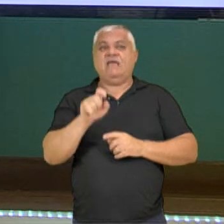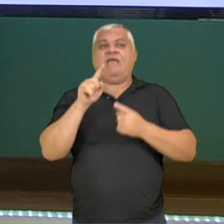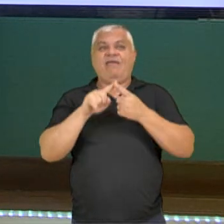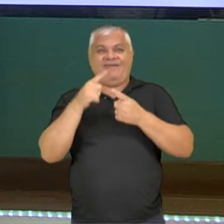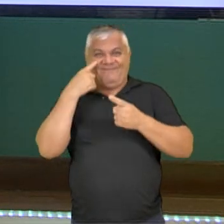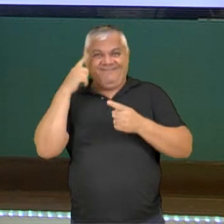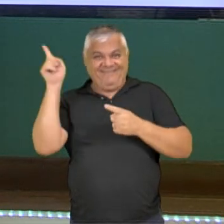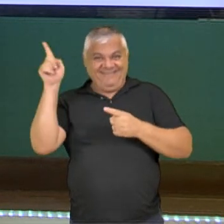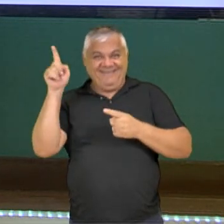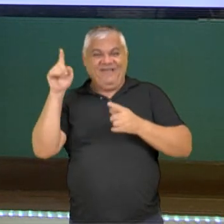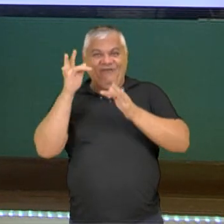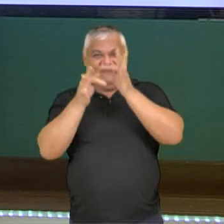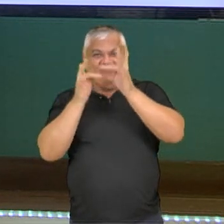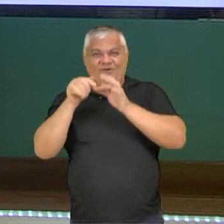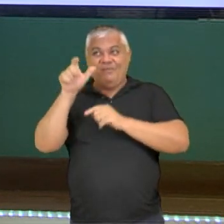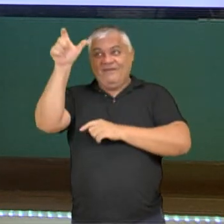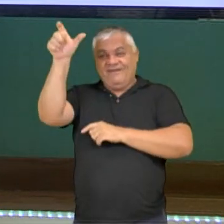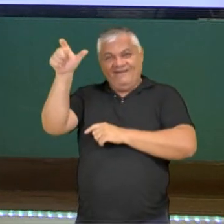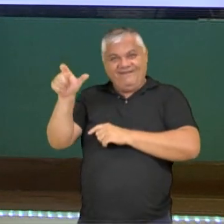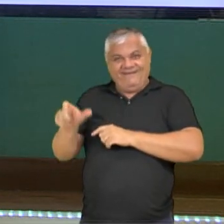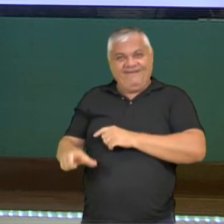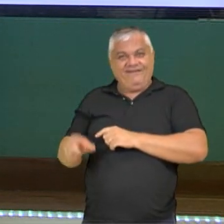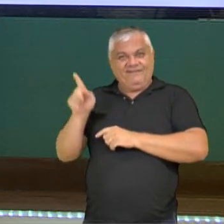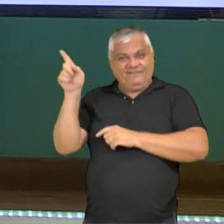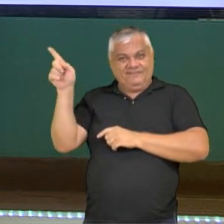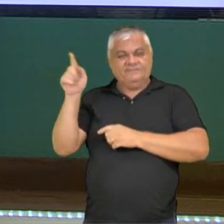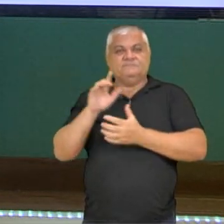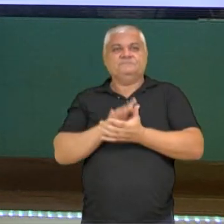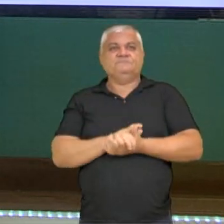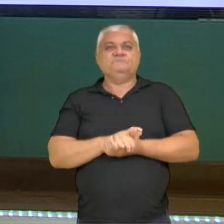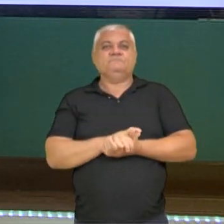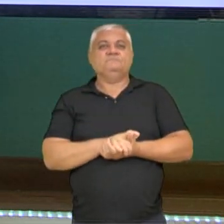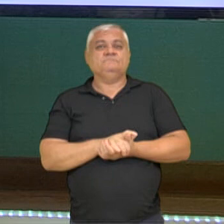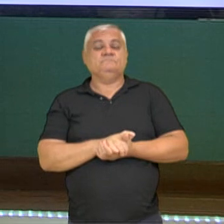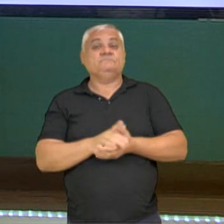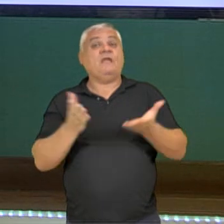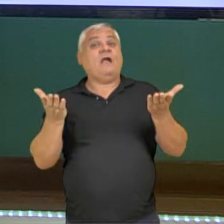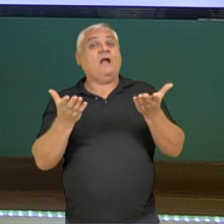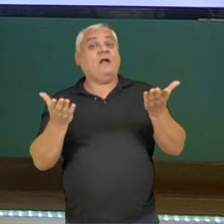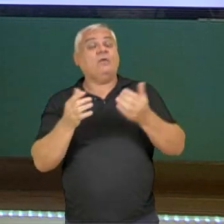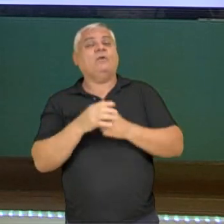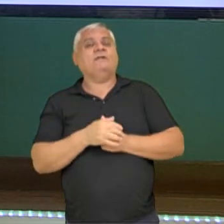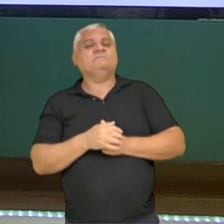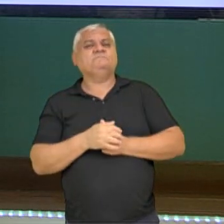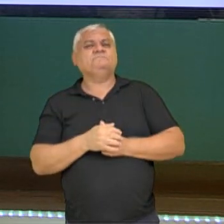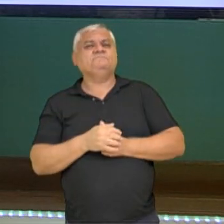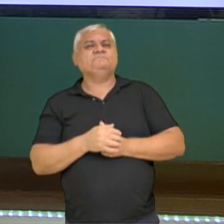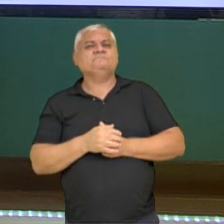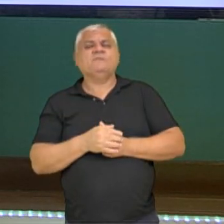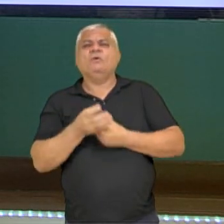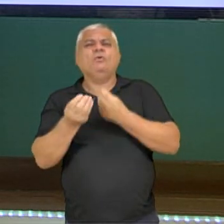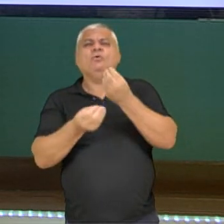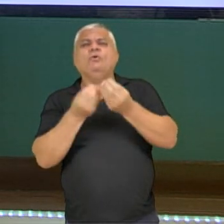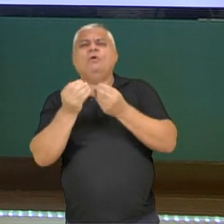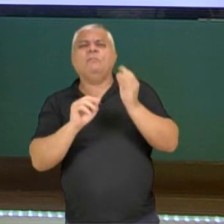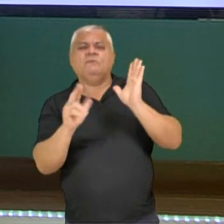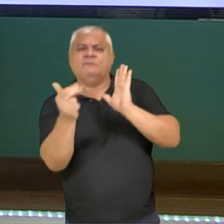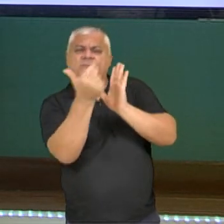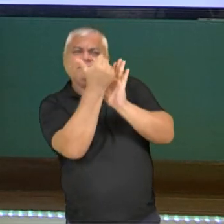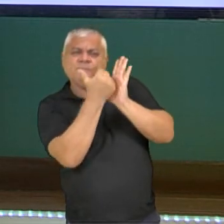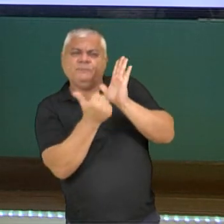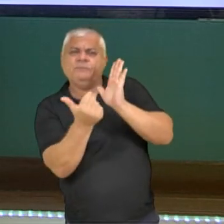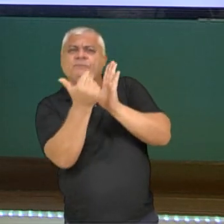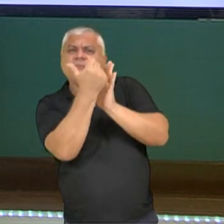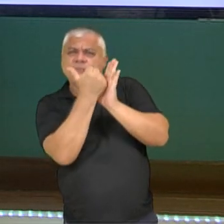compõem e as suas ligações químicas. Caro aluno, agora, de fazer esses desenhos, eu